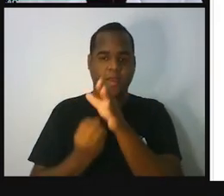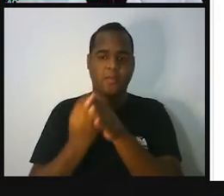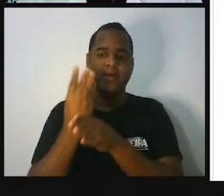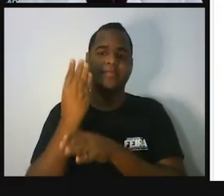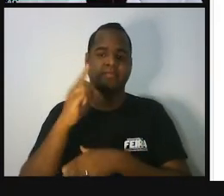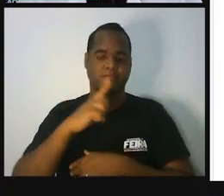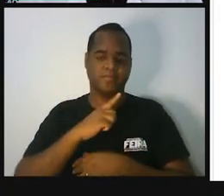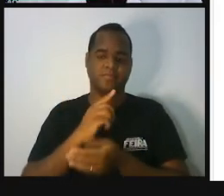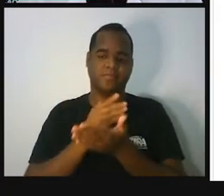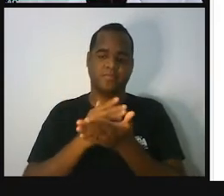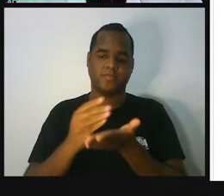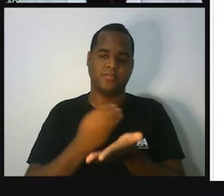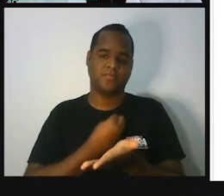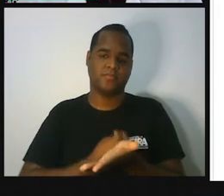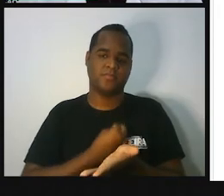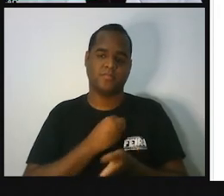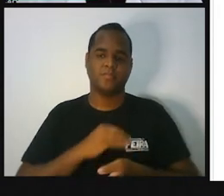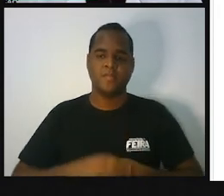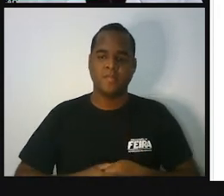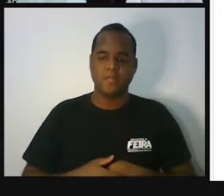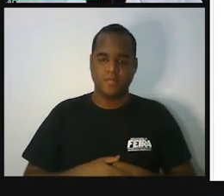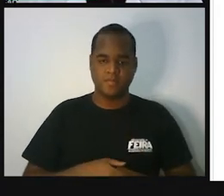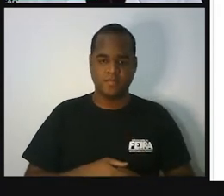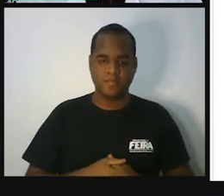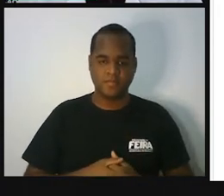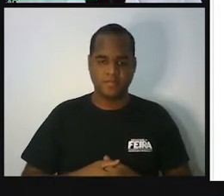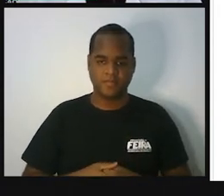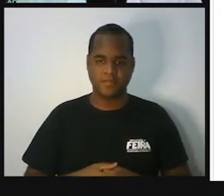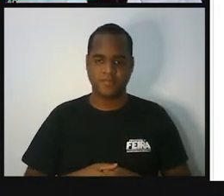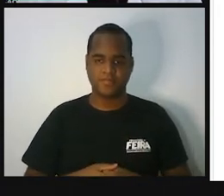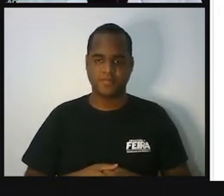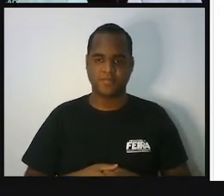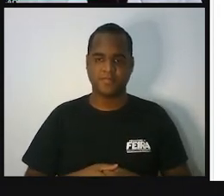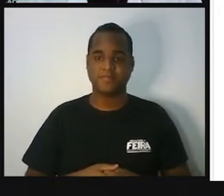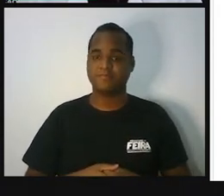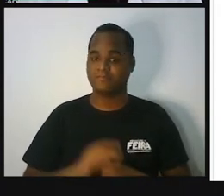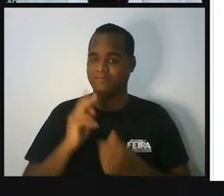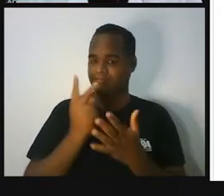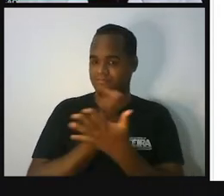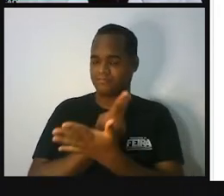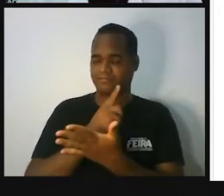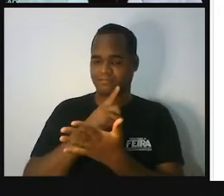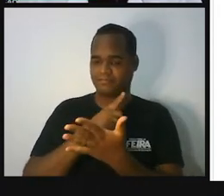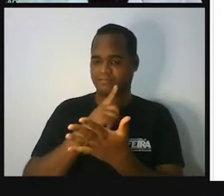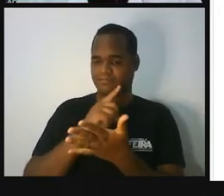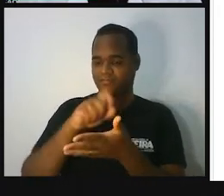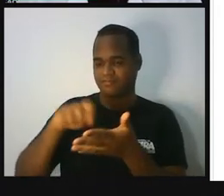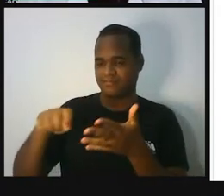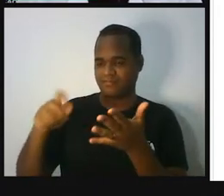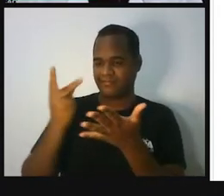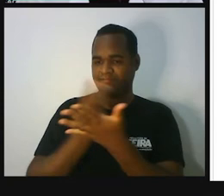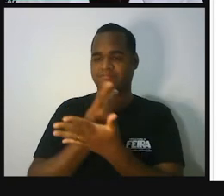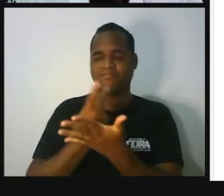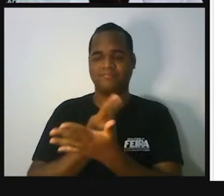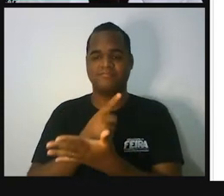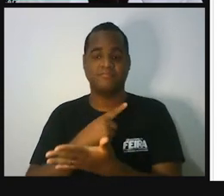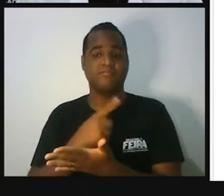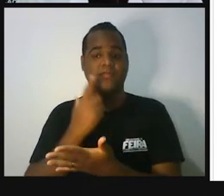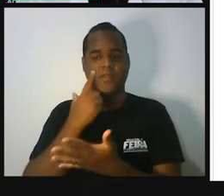no mesmo copo tá bom só que assim eu achei um errinho e uma coisa que eu digitei